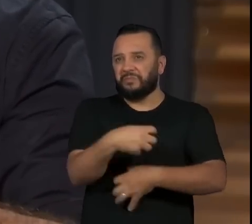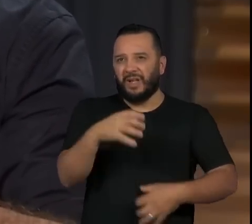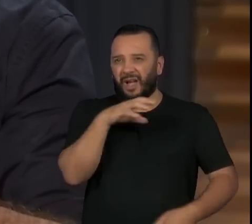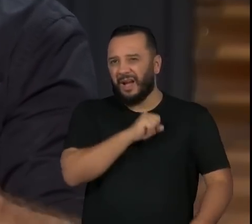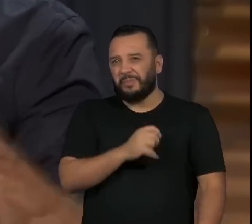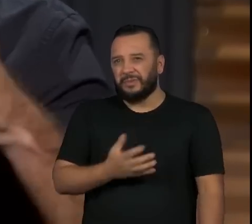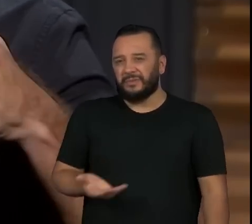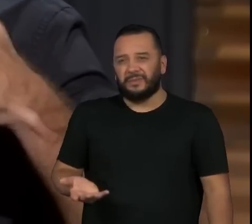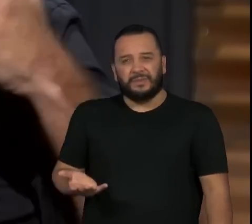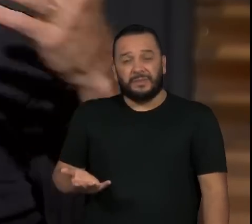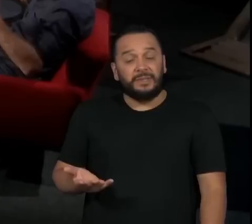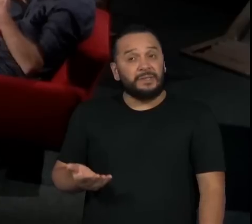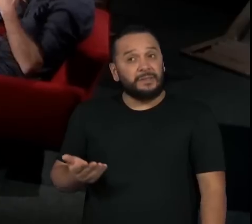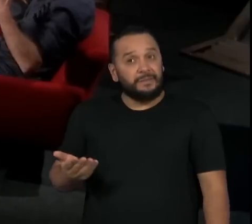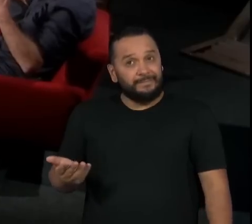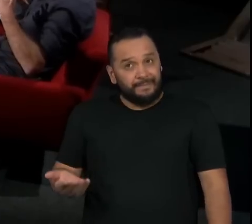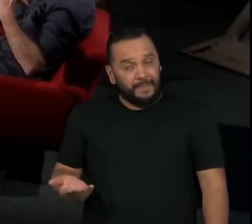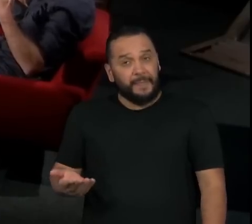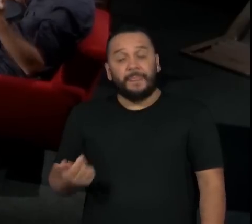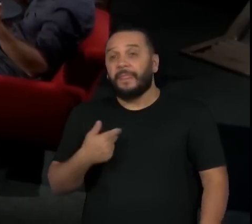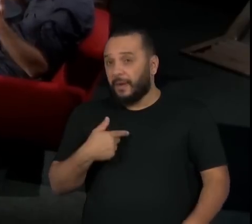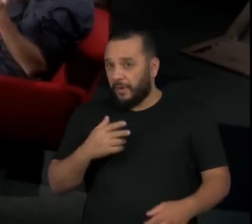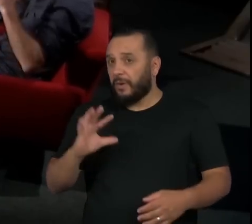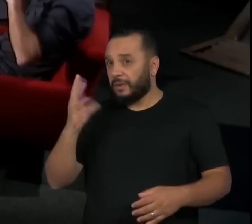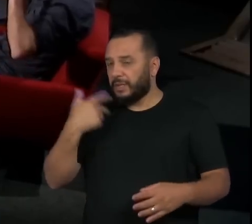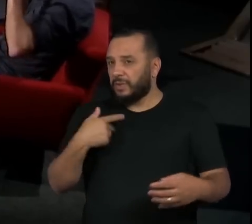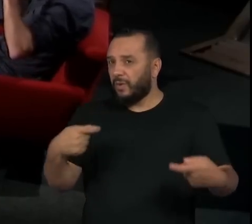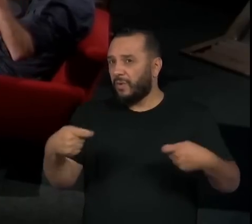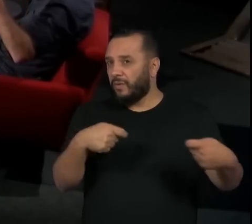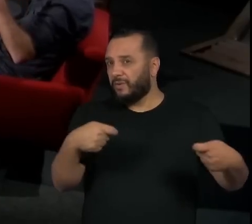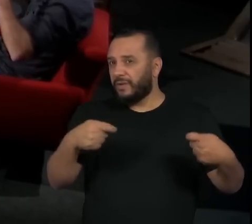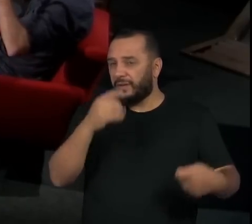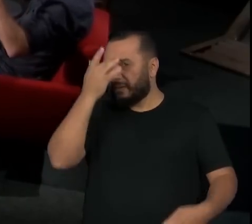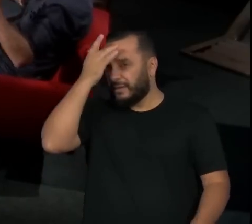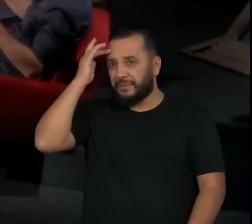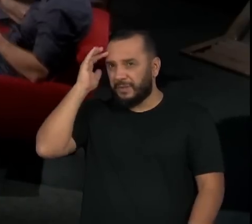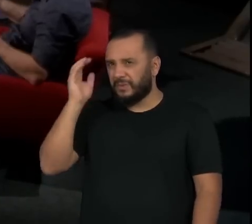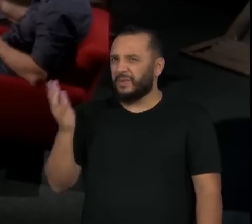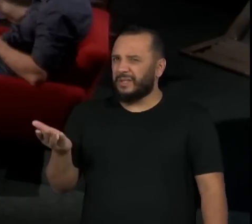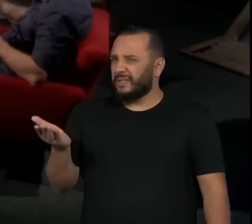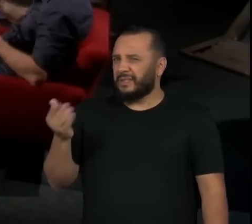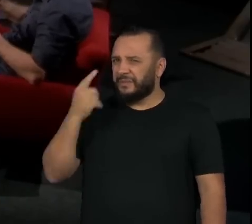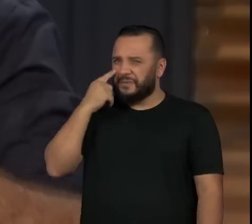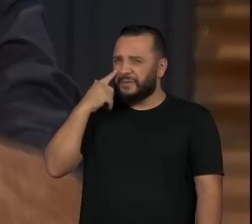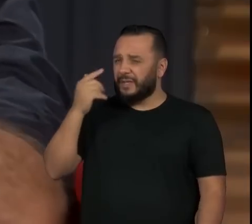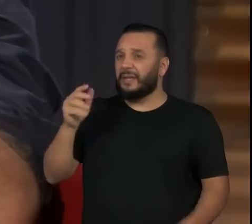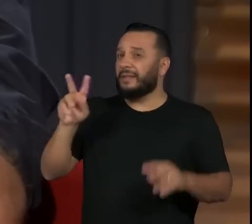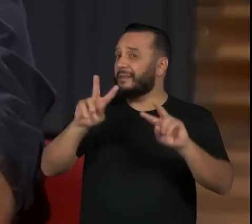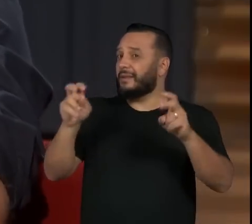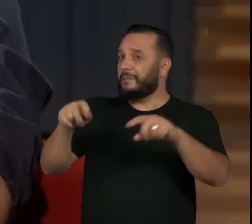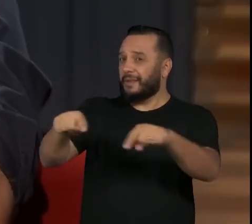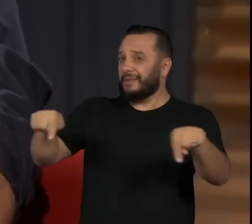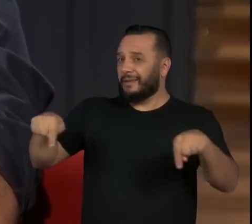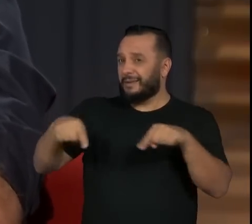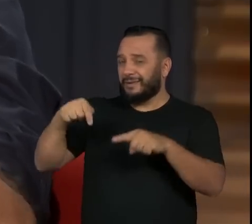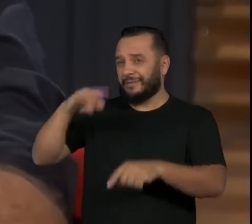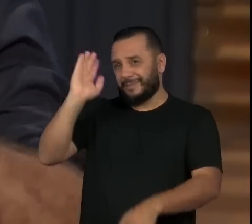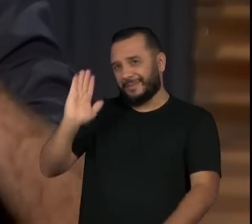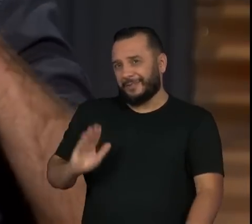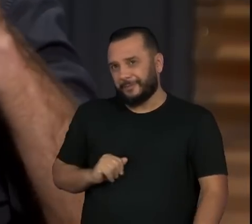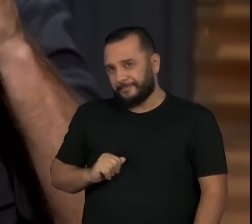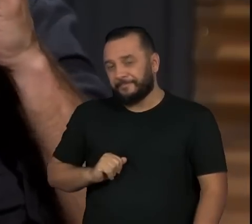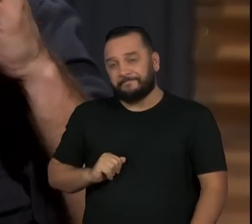plantou. E isso gera conflito com as pessoas que têm esse questionamento sobre a questão da terra no Brasil. Alguns anos